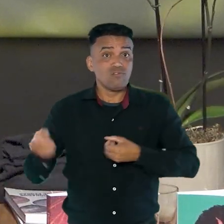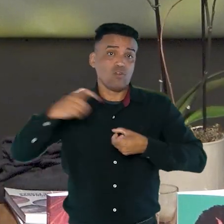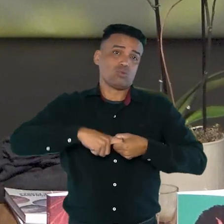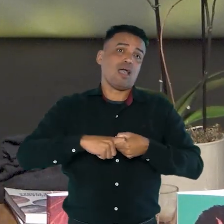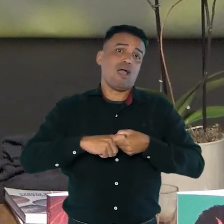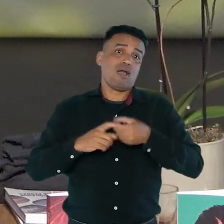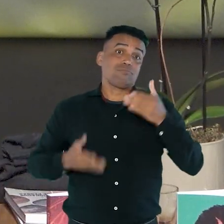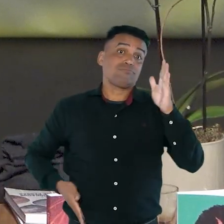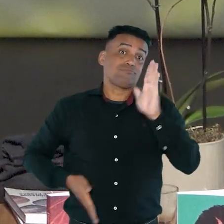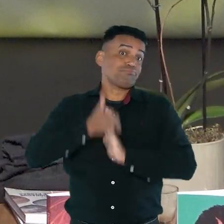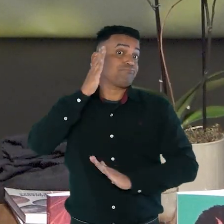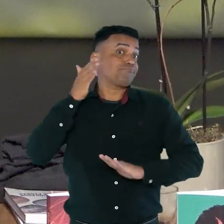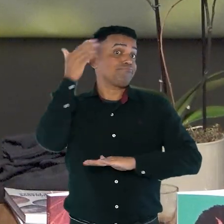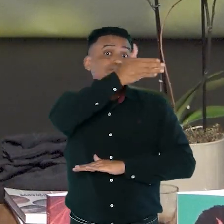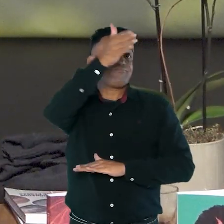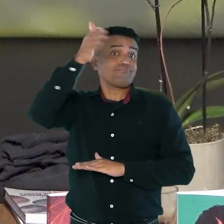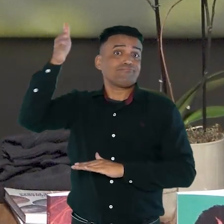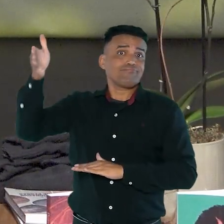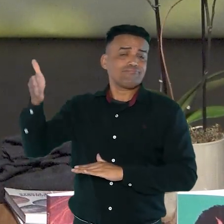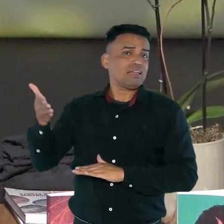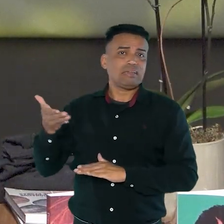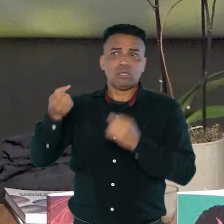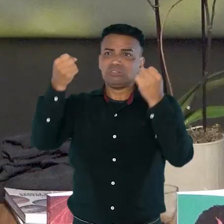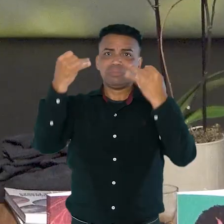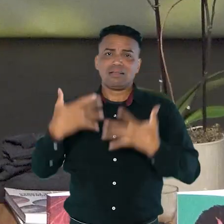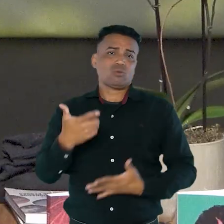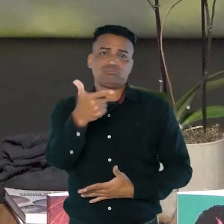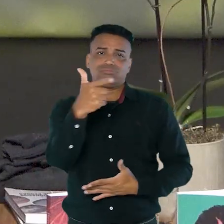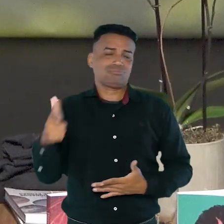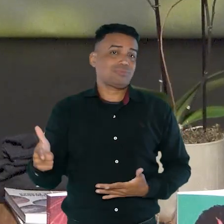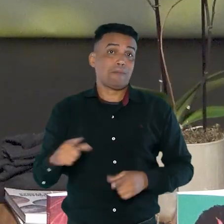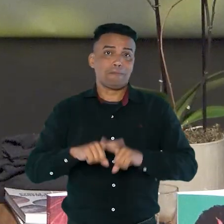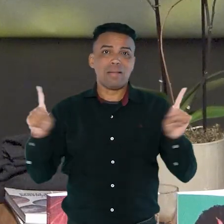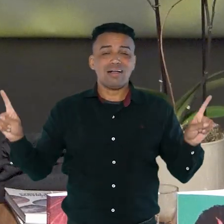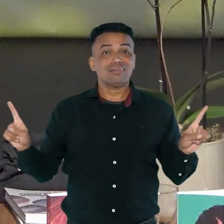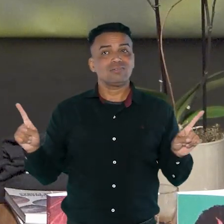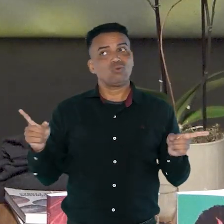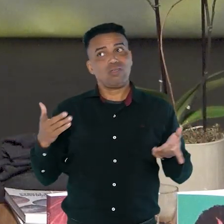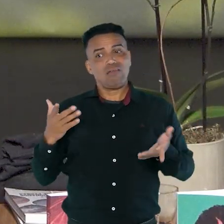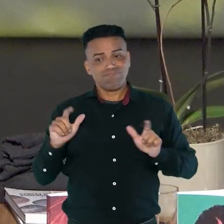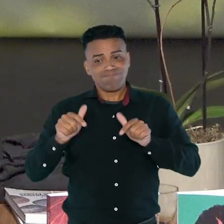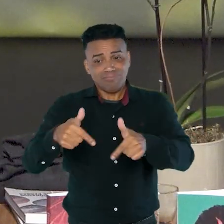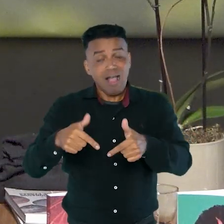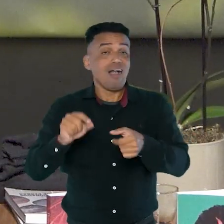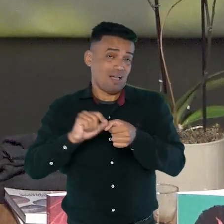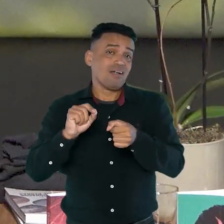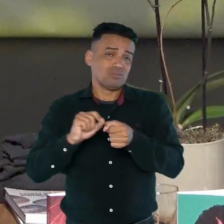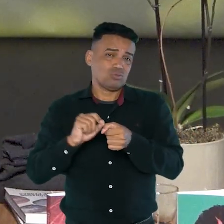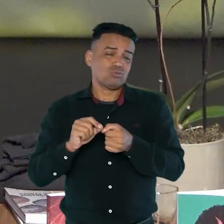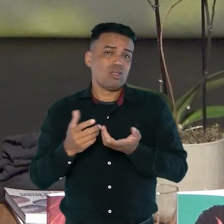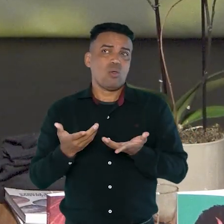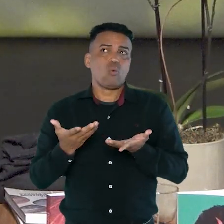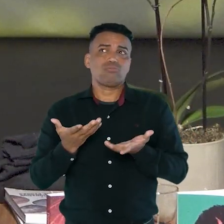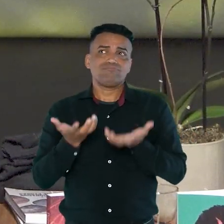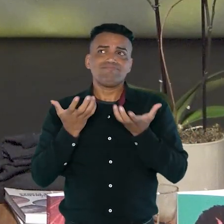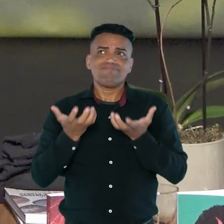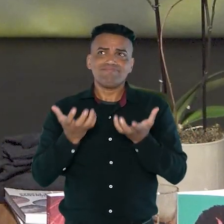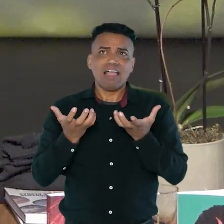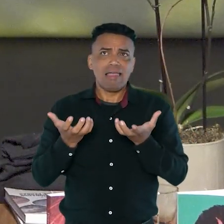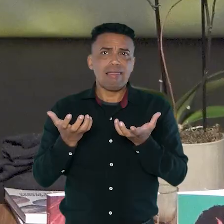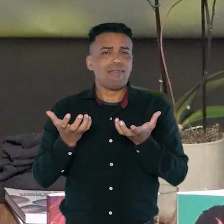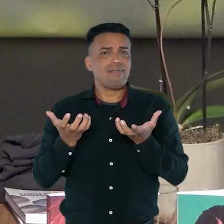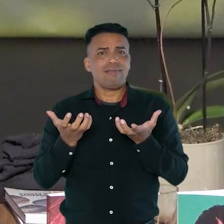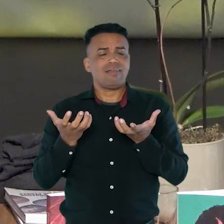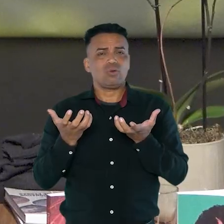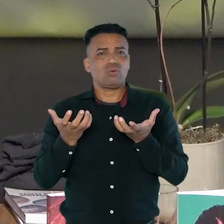hábito. Entendeu? Então eu não tenho explicação. Mas o que eu faço é isso. Eu procuro,